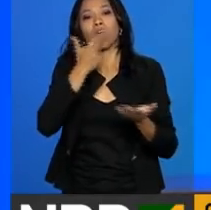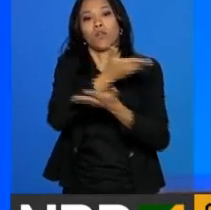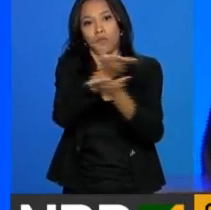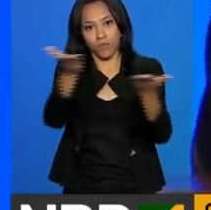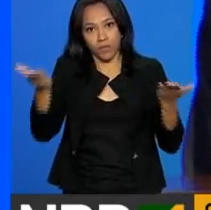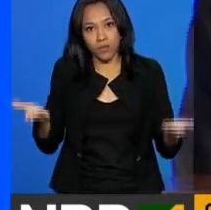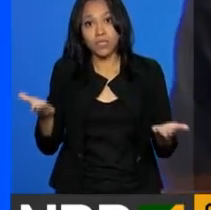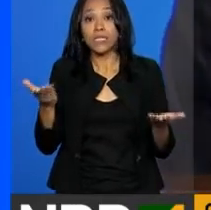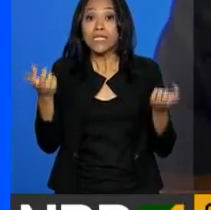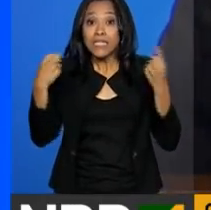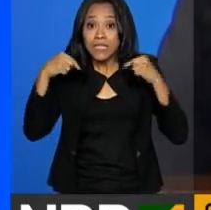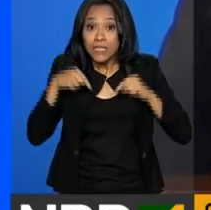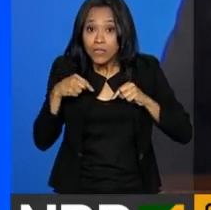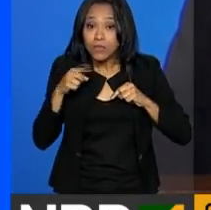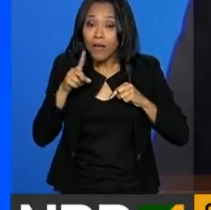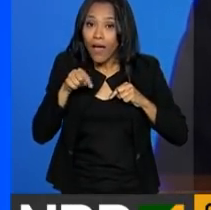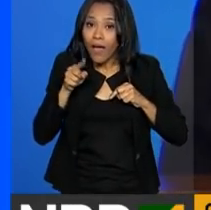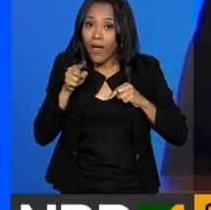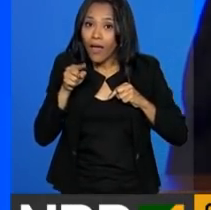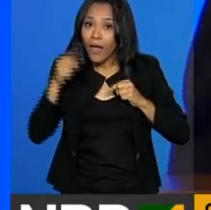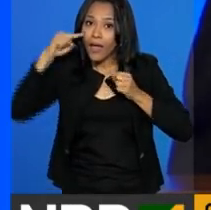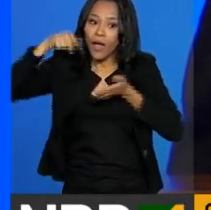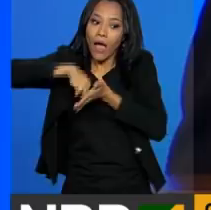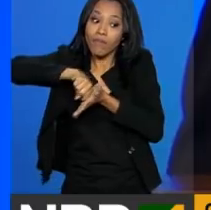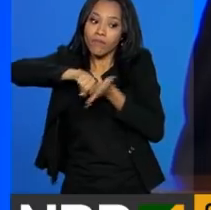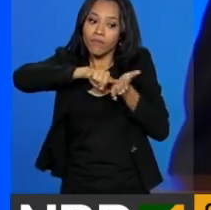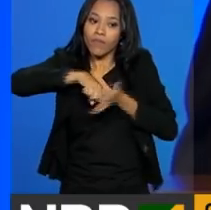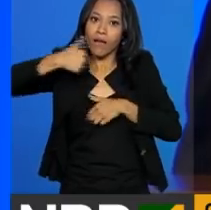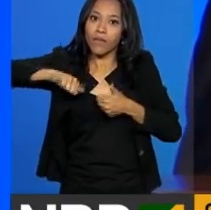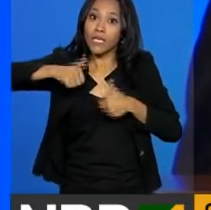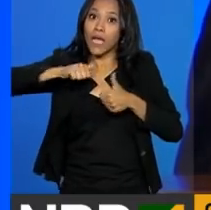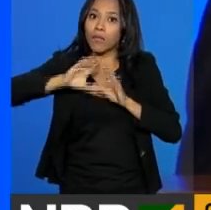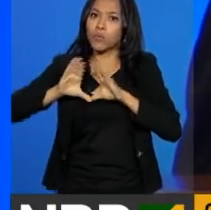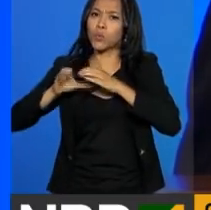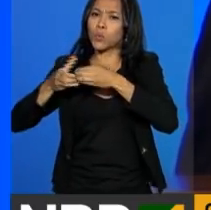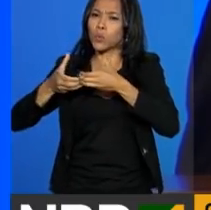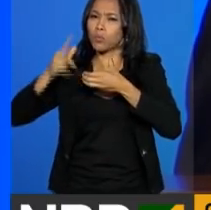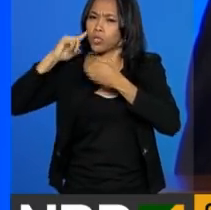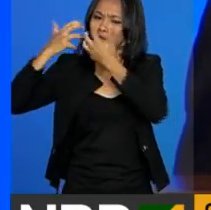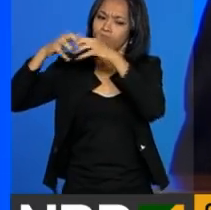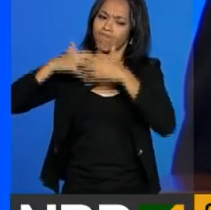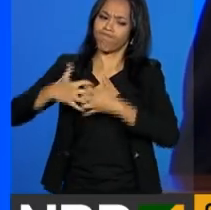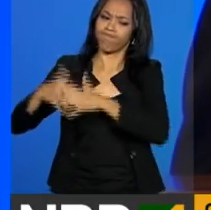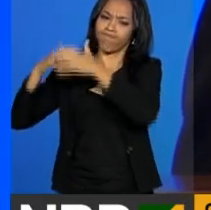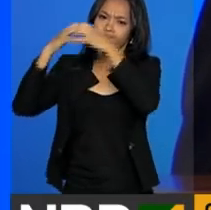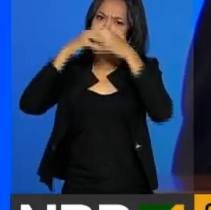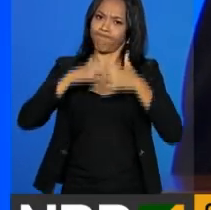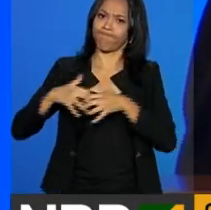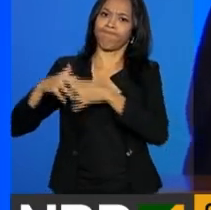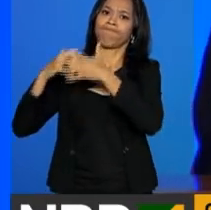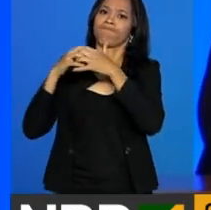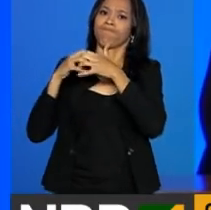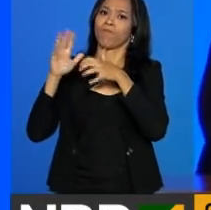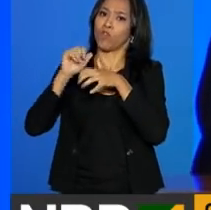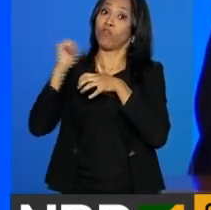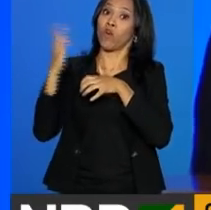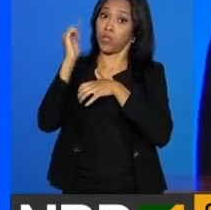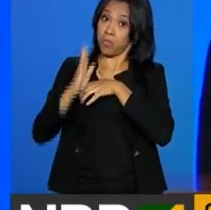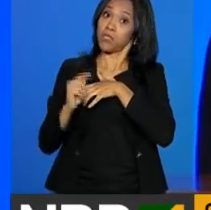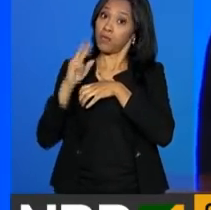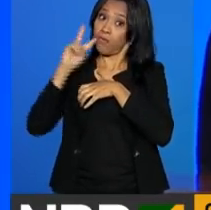que isso é examinado pelos analistas laís financeiros do dow é do do estrangeiro